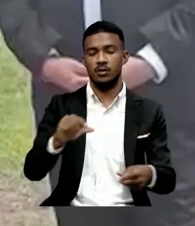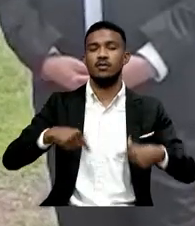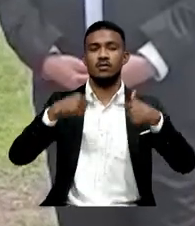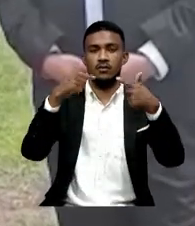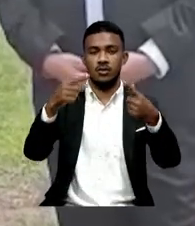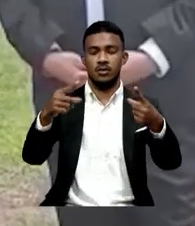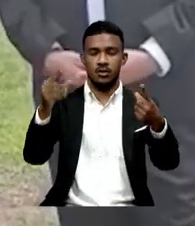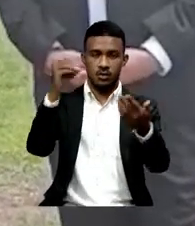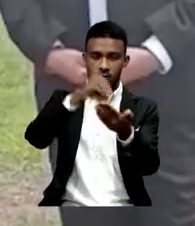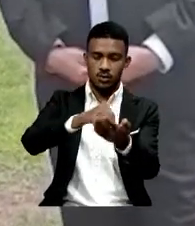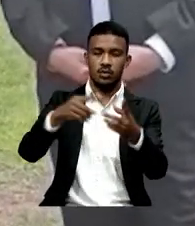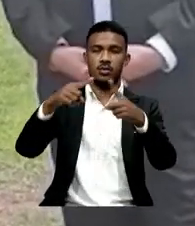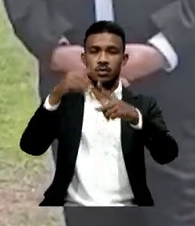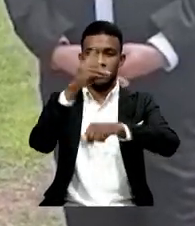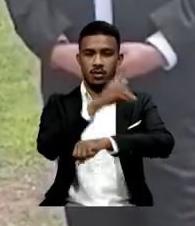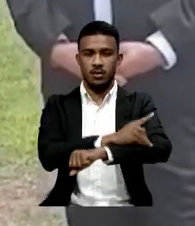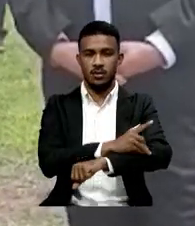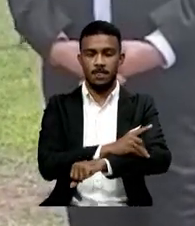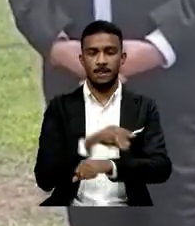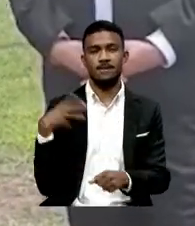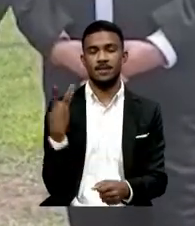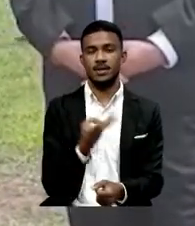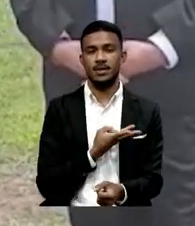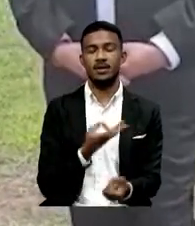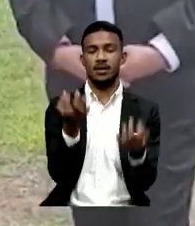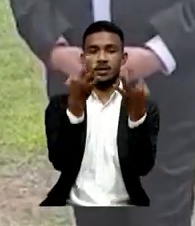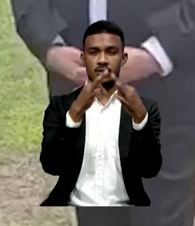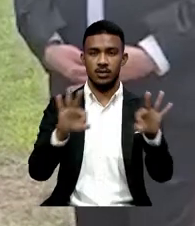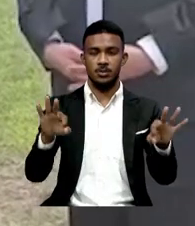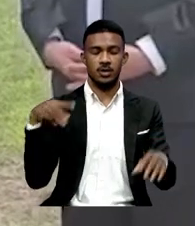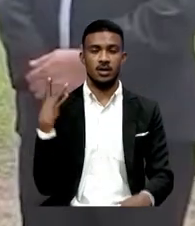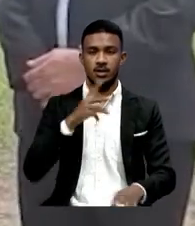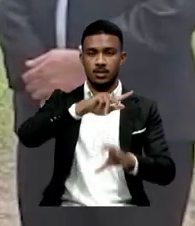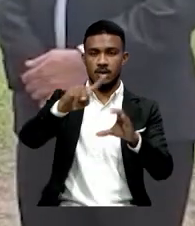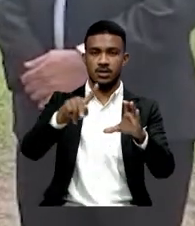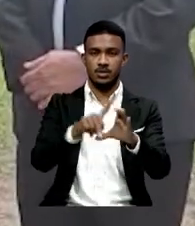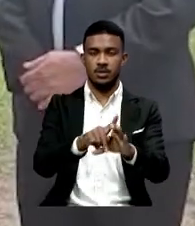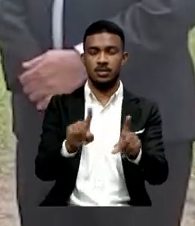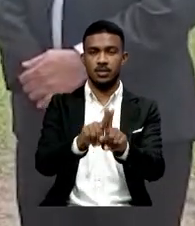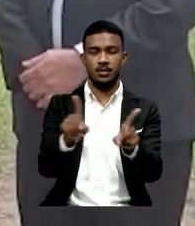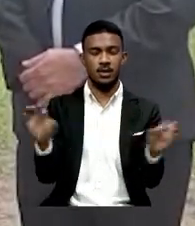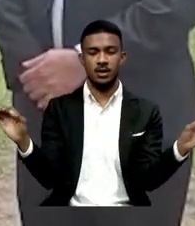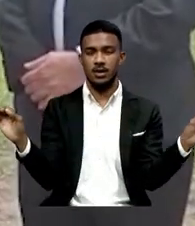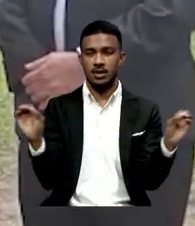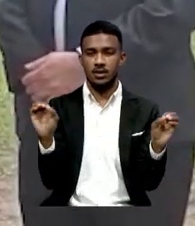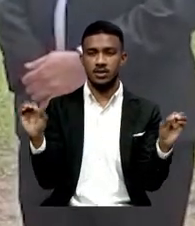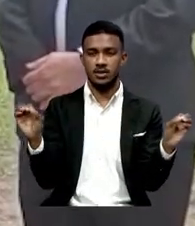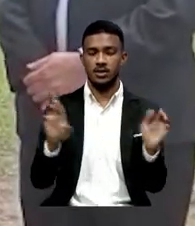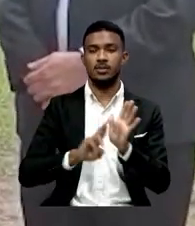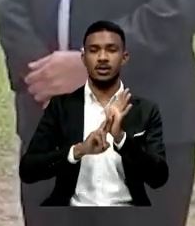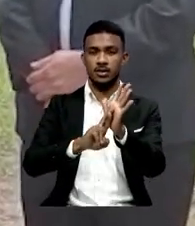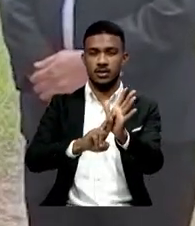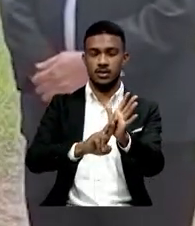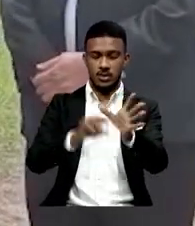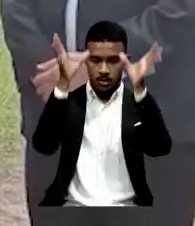hoje, para ir da remata. E tem participação. Vai bem, Lóz Duni, Presidente da República, Rássico